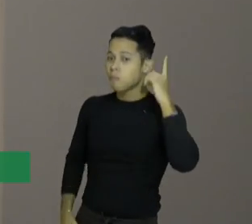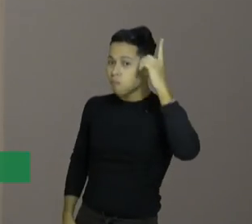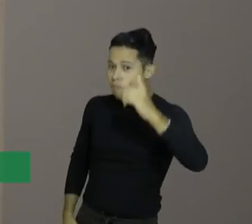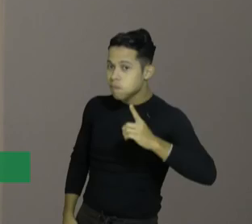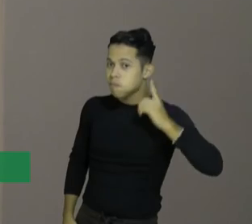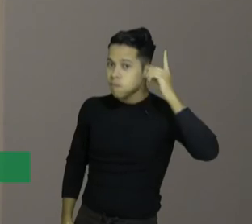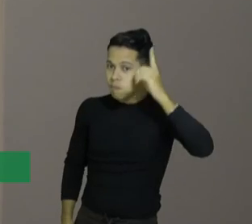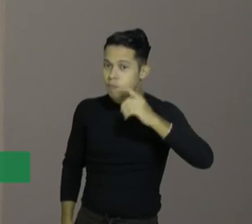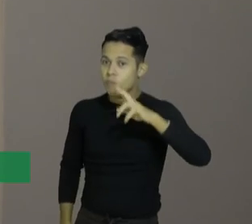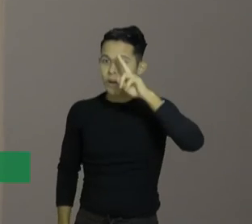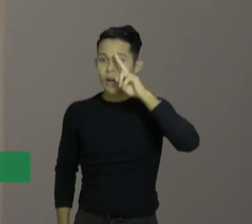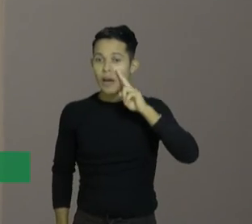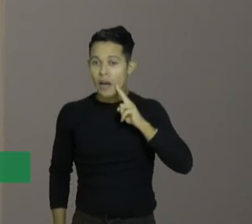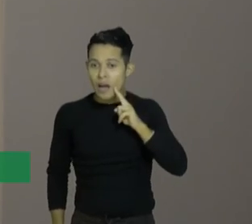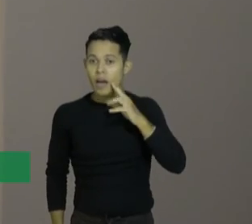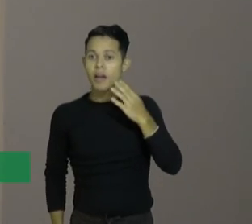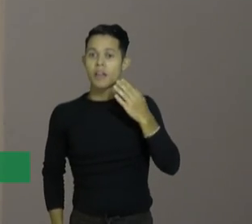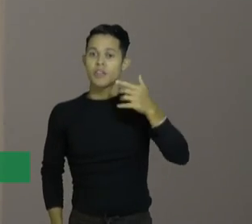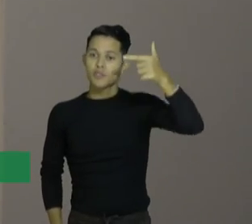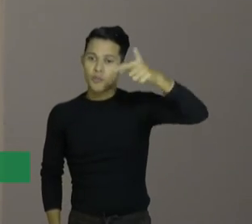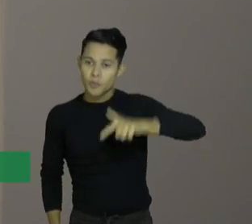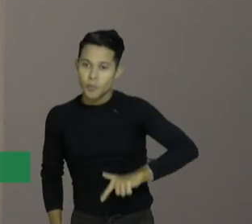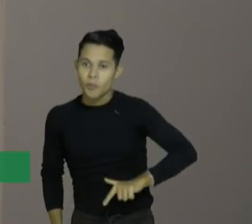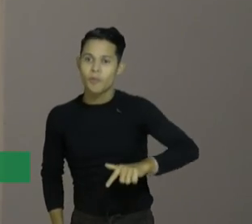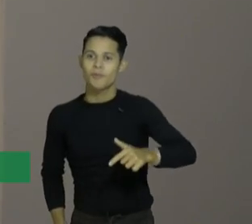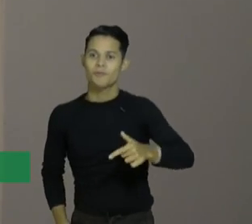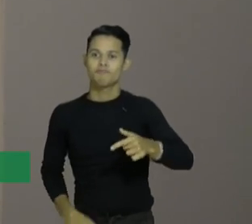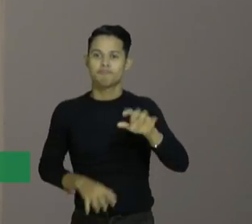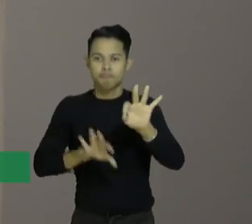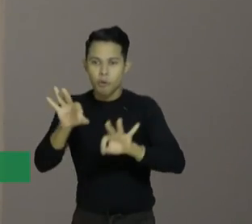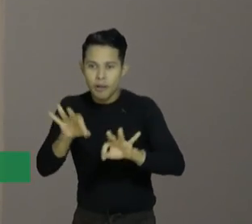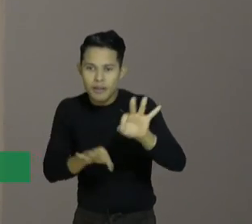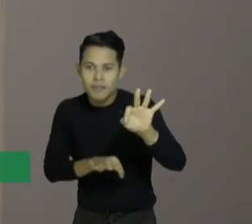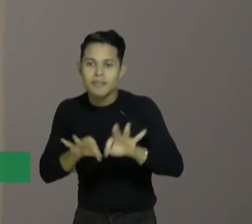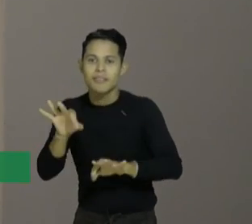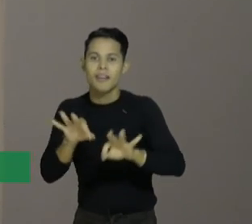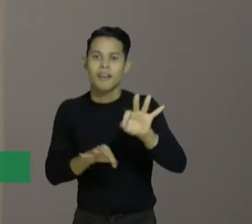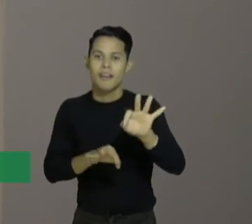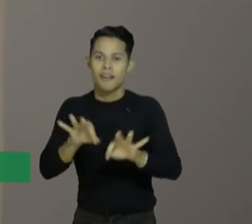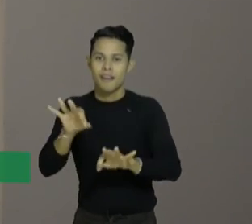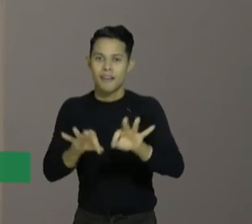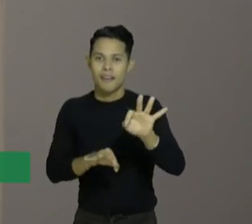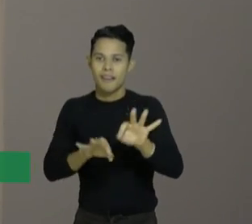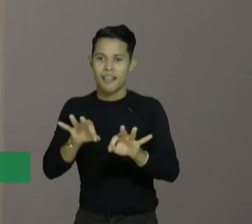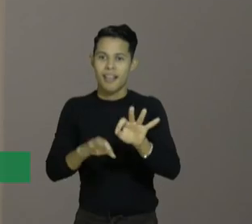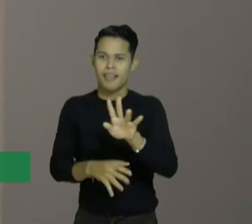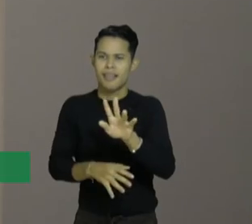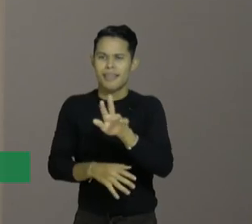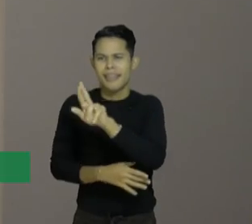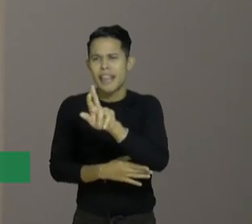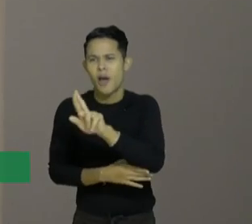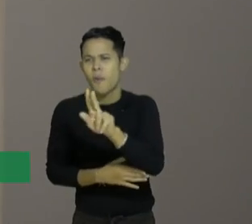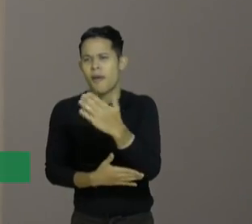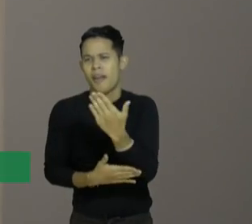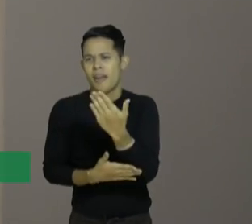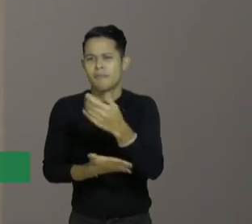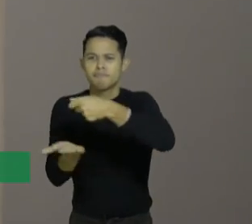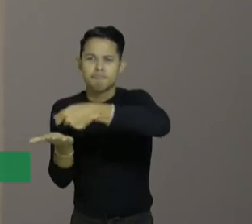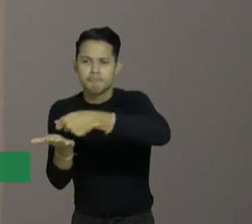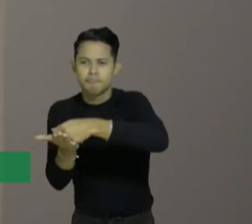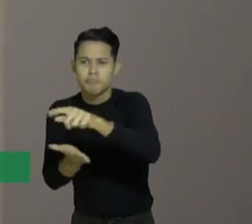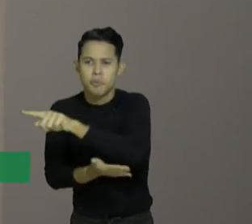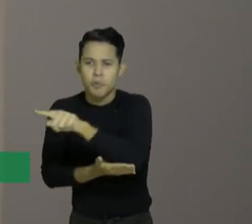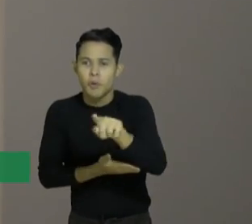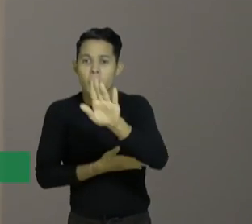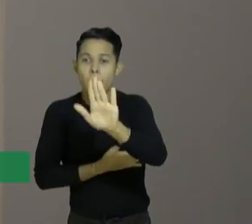ter feito a a vamos chamar assim não foi uma uma uma convocatória mas ele